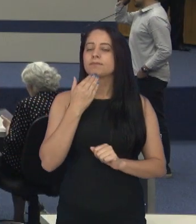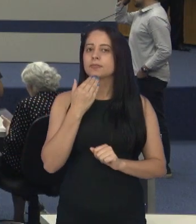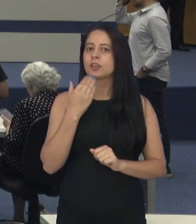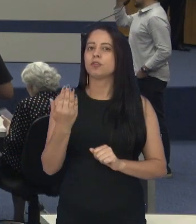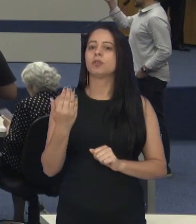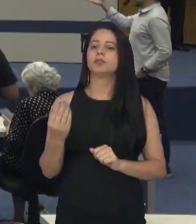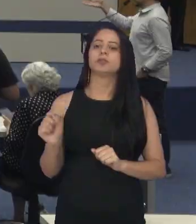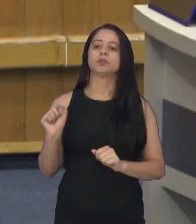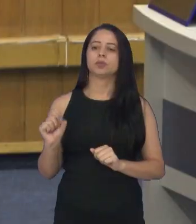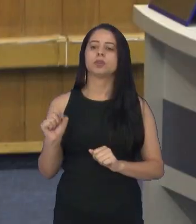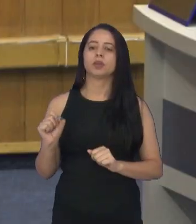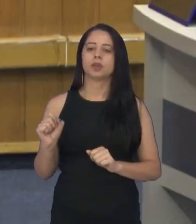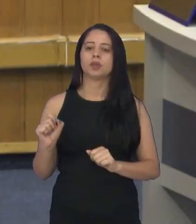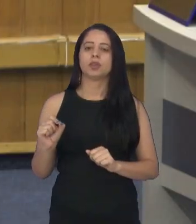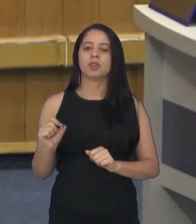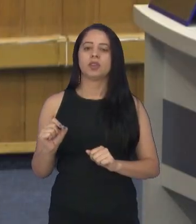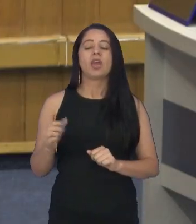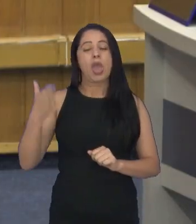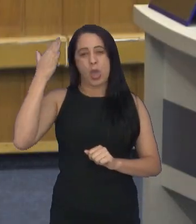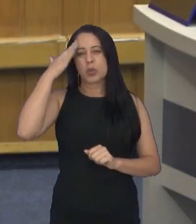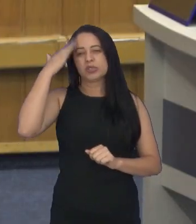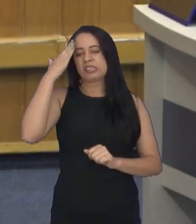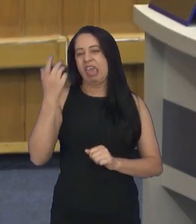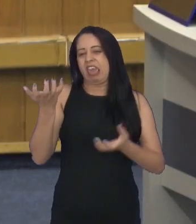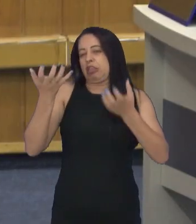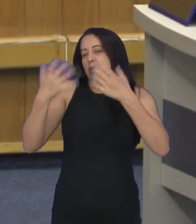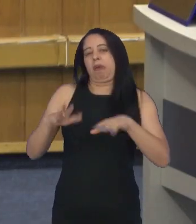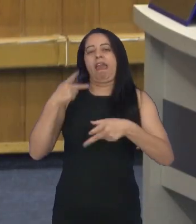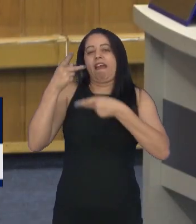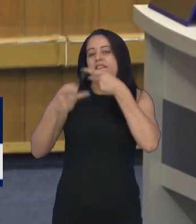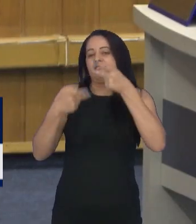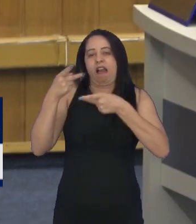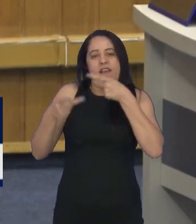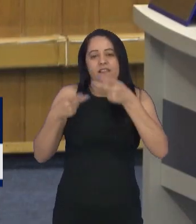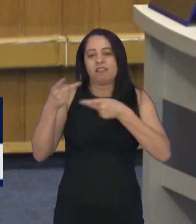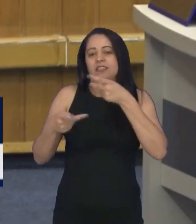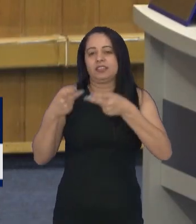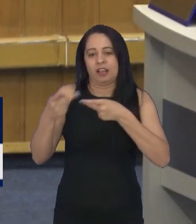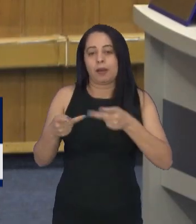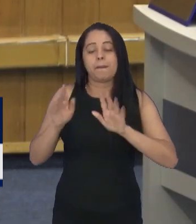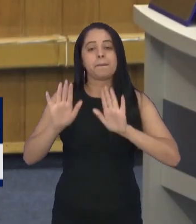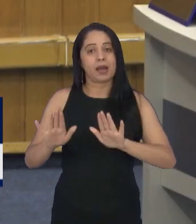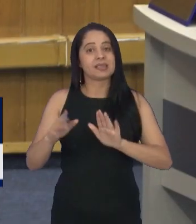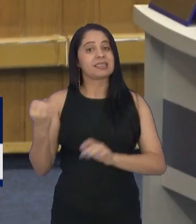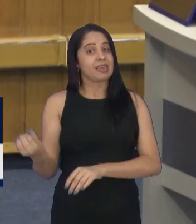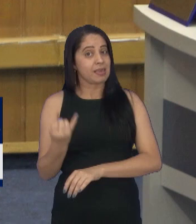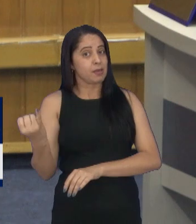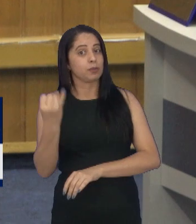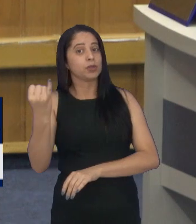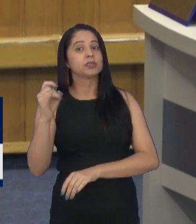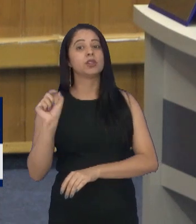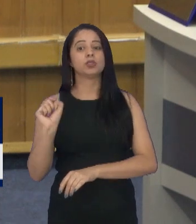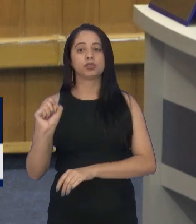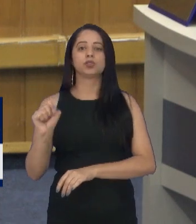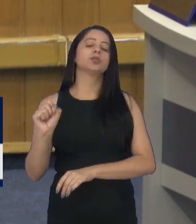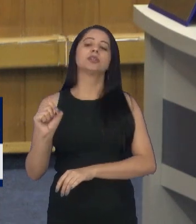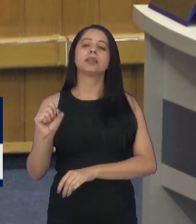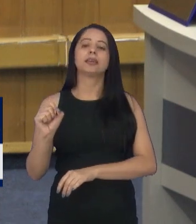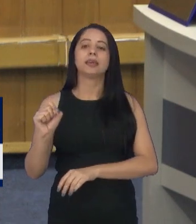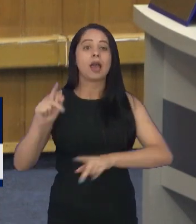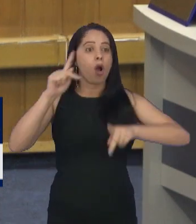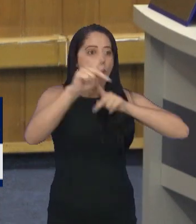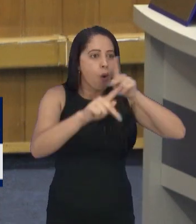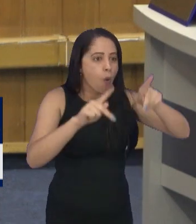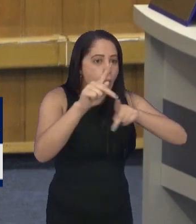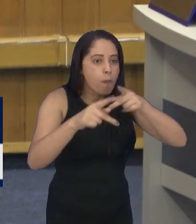1 minuto. Eu sei que o senhor não quer que a gente se atenha ao mérito, o projeto foi adiado, mas é importante a gente frisar, porque a